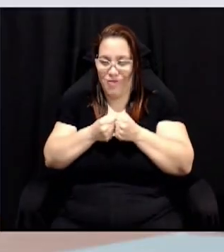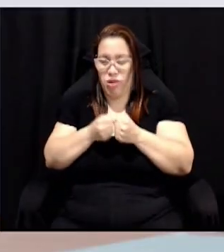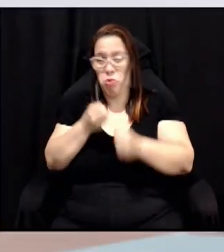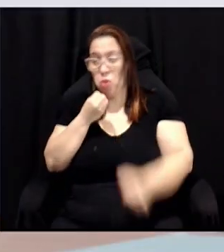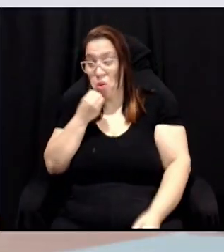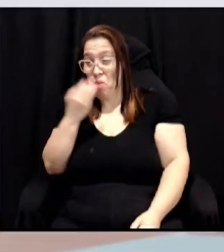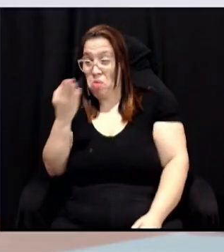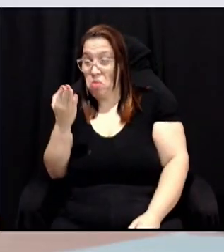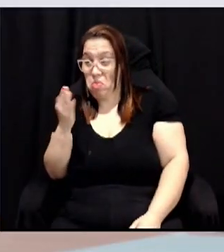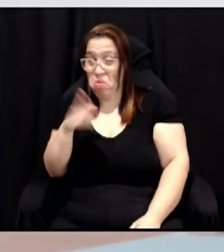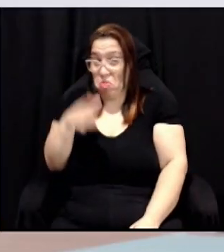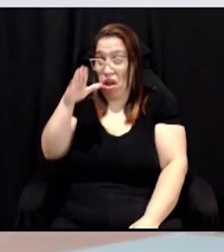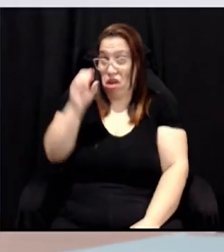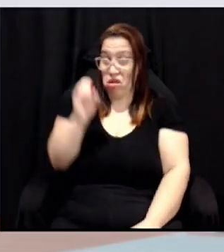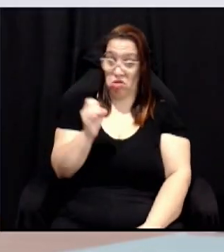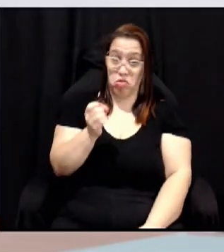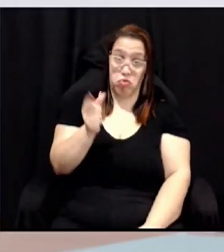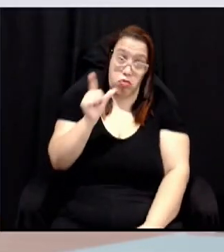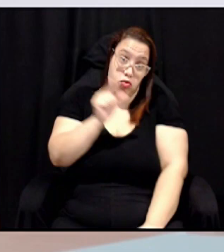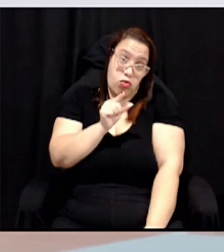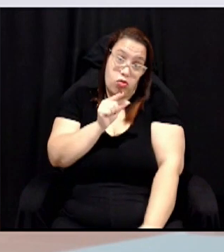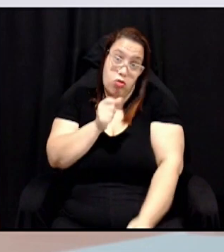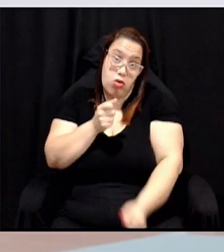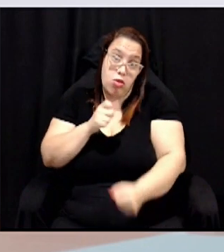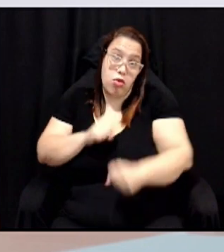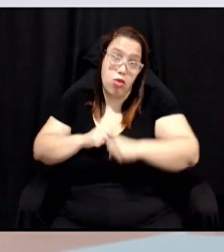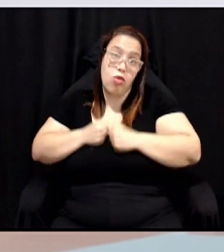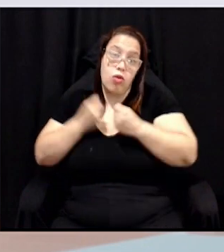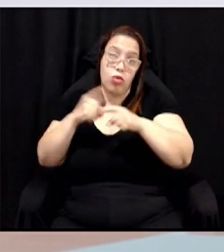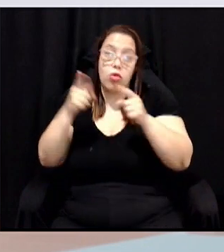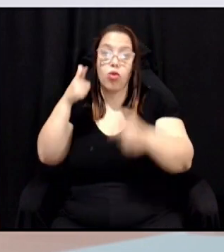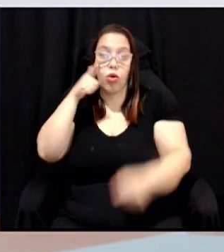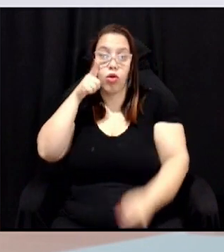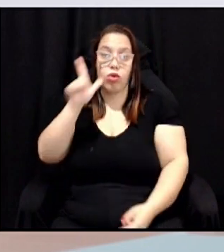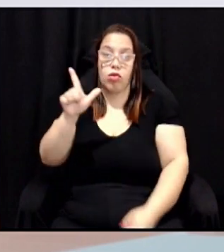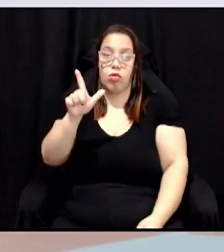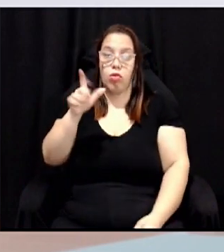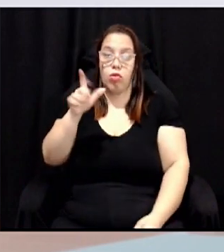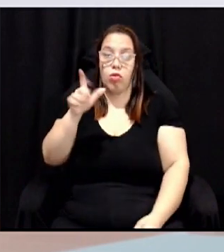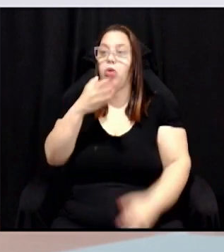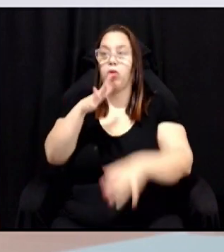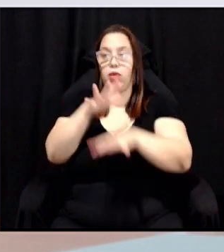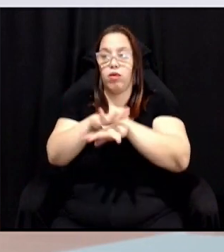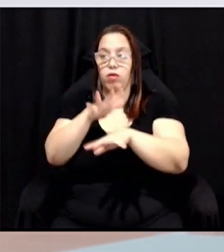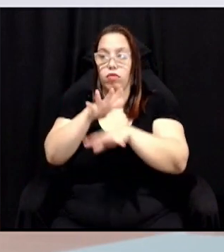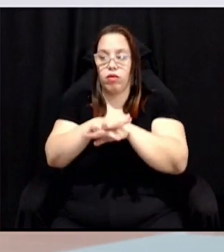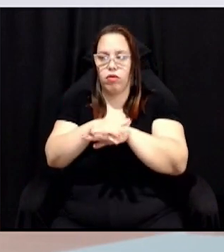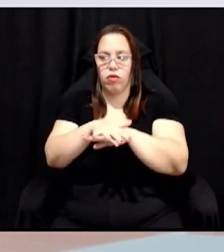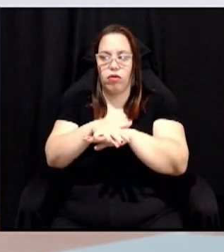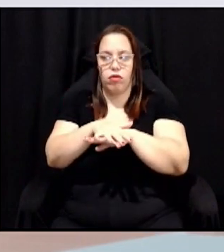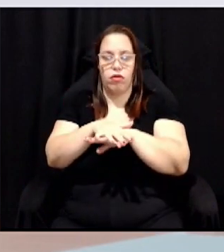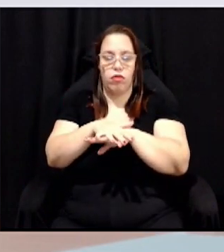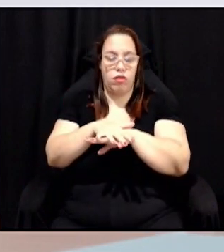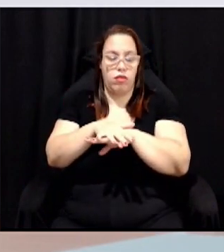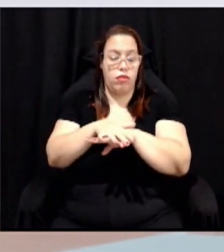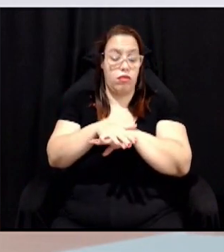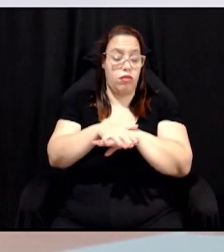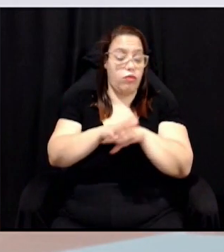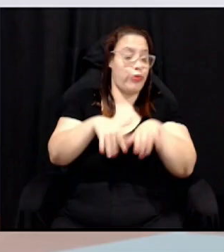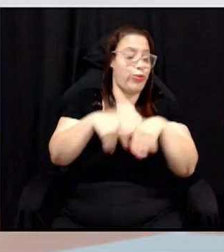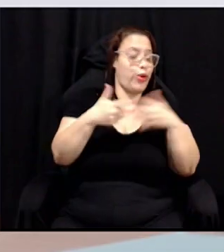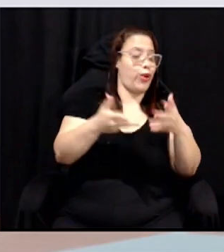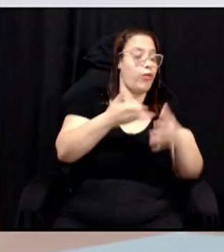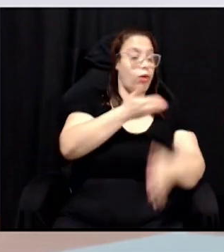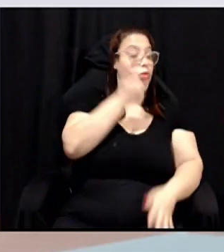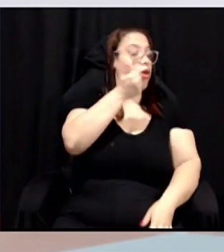de facilidade, com um pouco menos de esforço, mas todo mundo consegue se tornar uma pessoa boa em matemática. Qual é a melhor forma de estudar, Bruno? Porque a